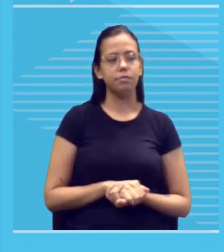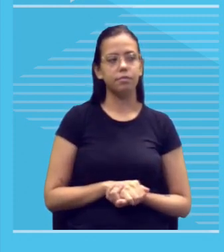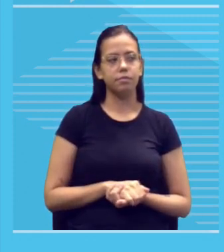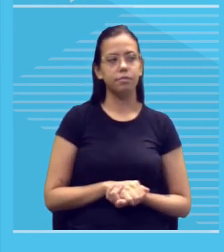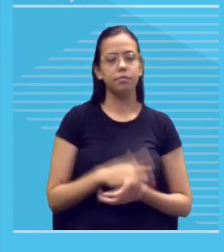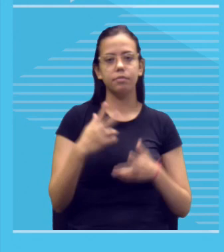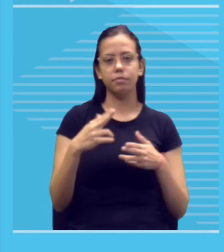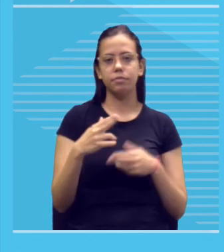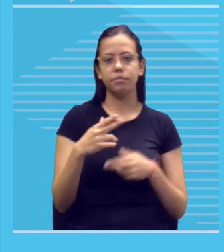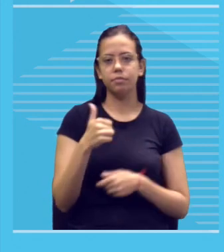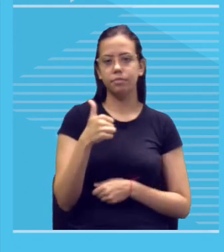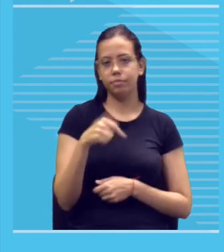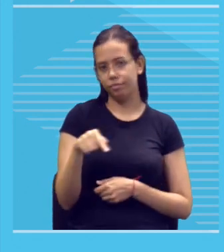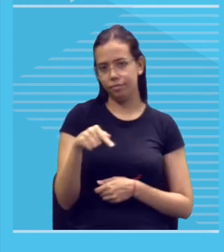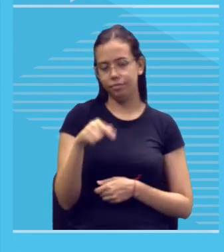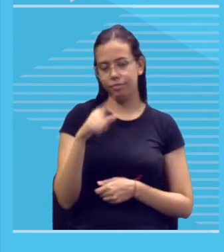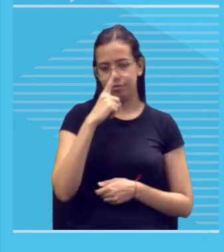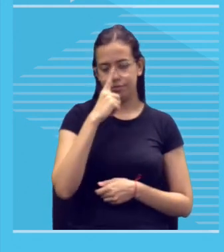17